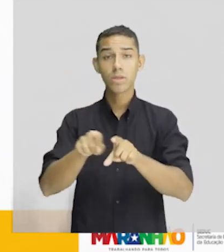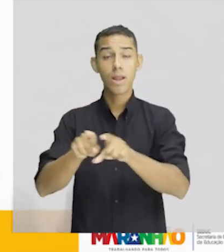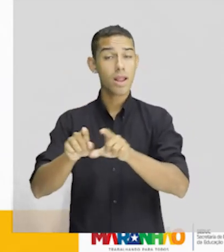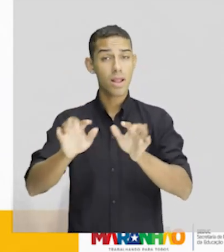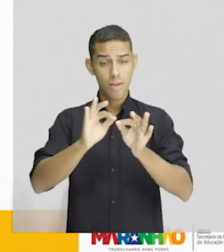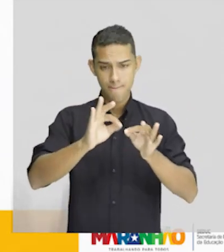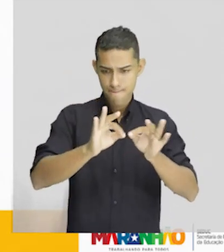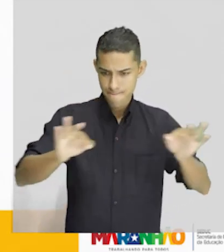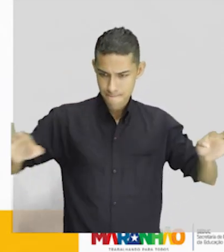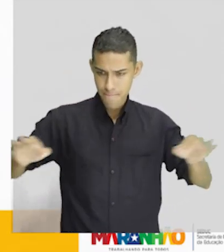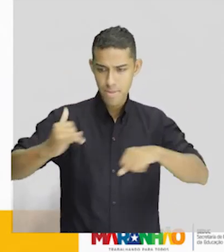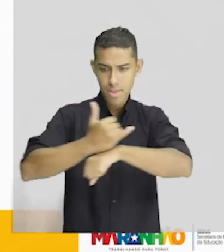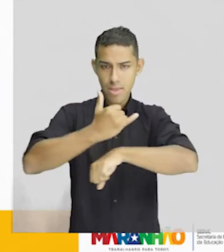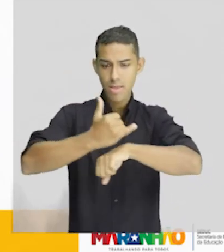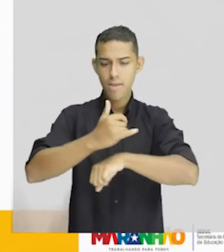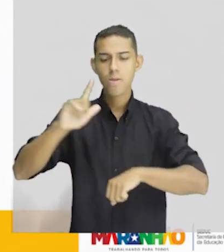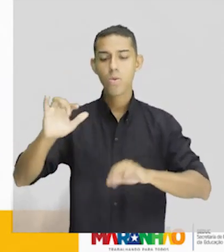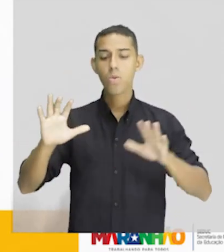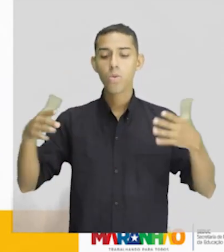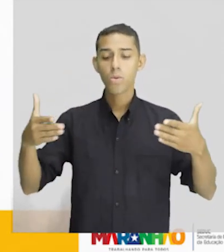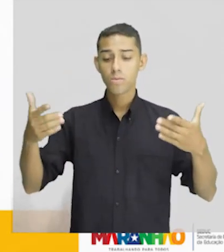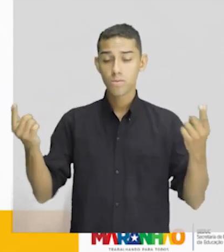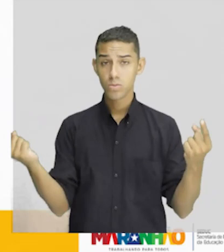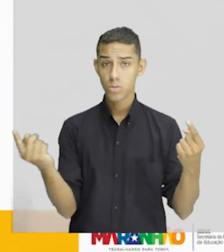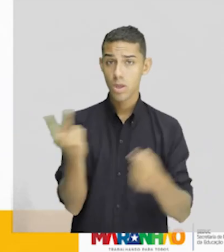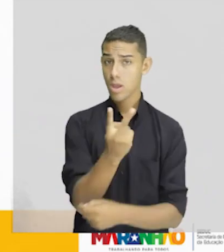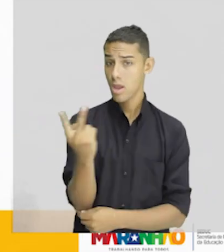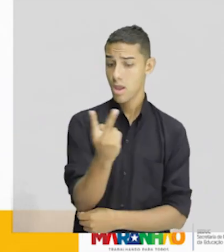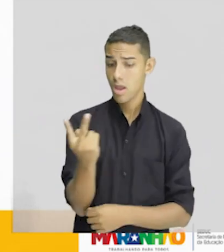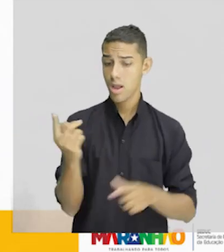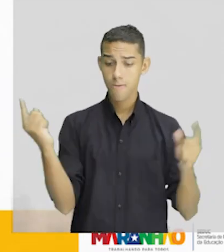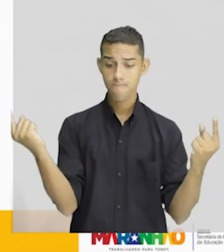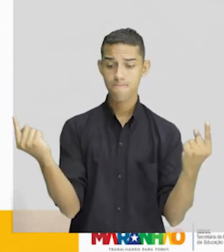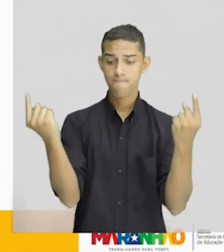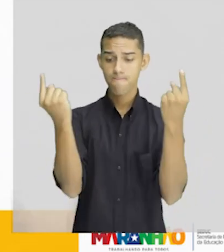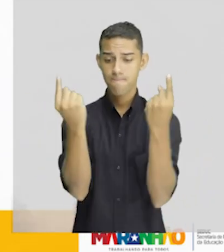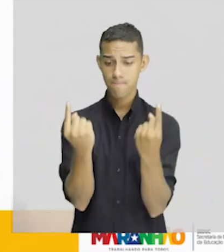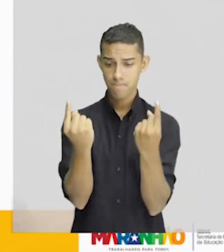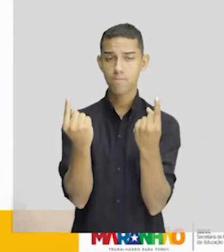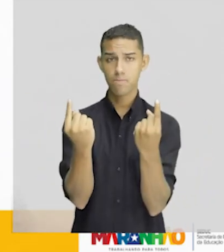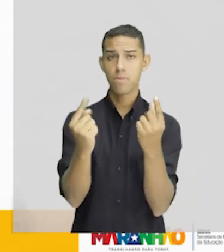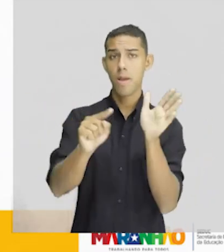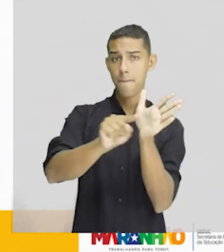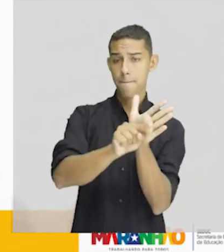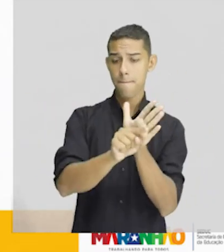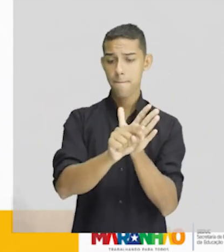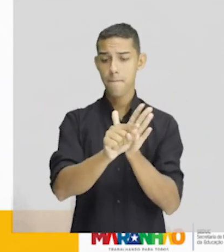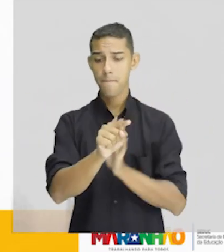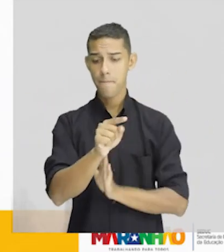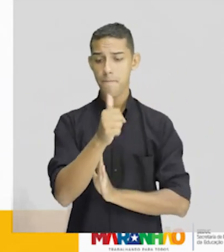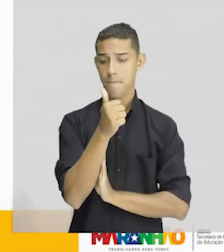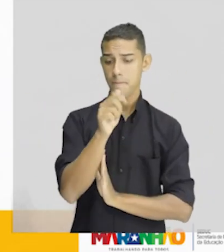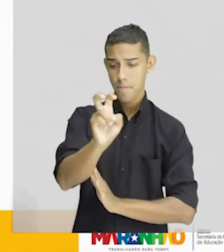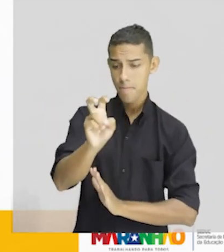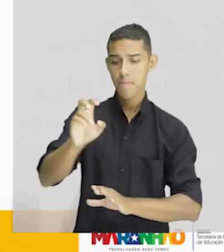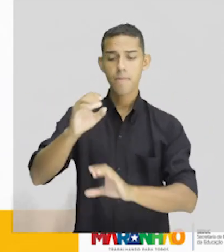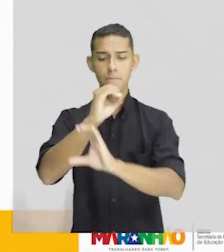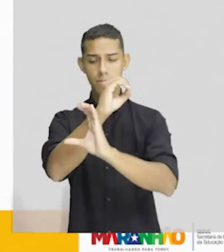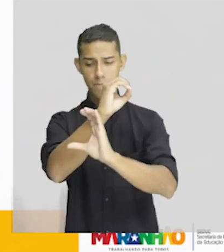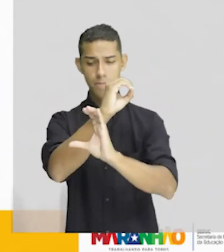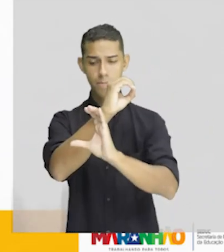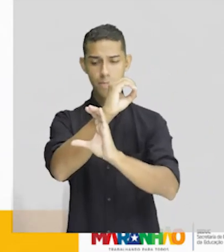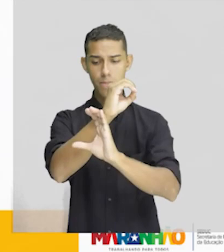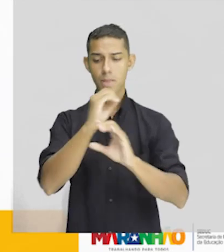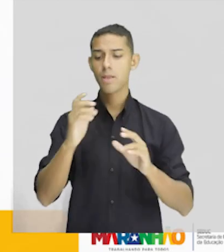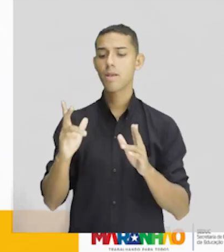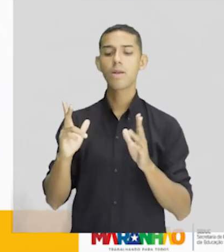da fita de aço, quando ambas encontram-se a menos 5 graus Celsius, é igual